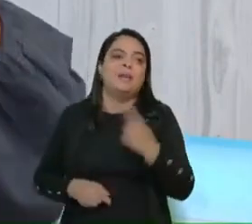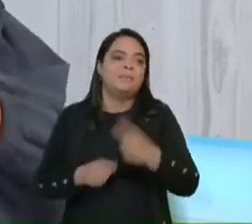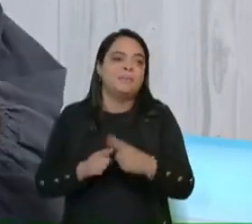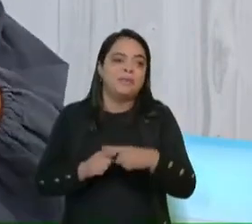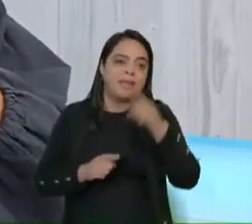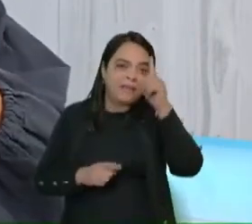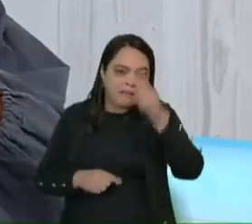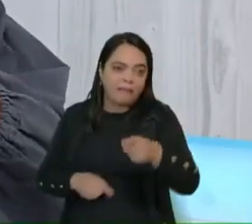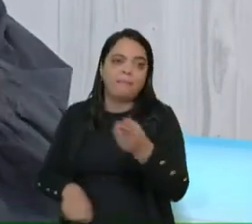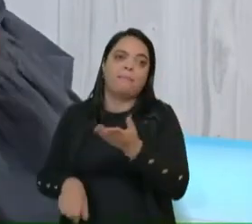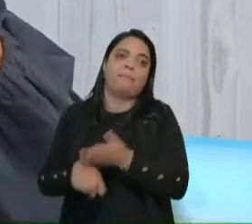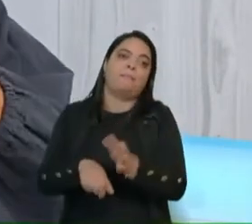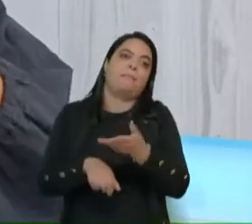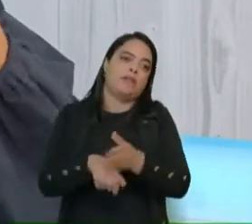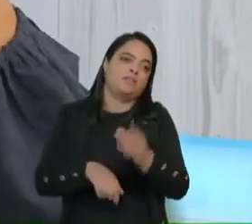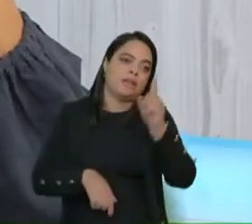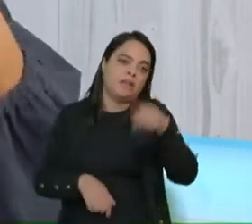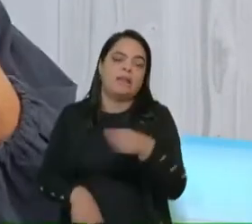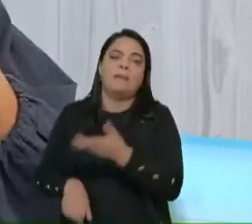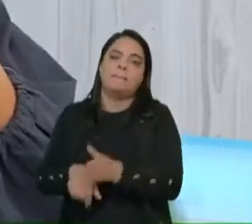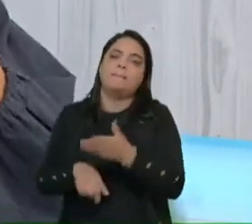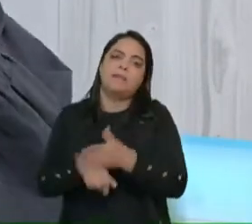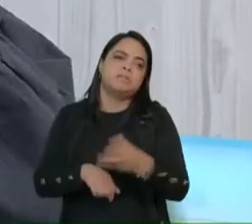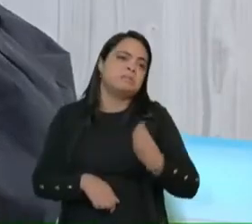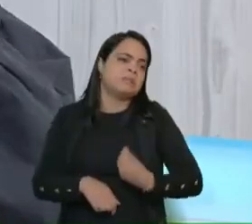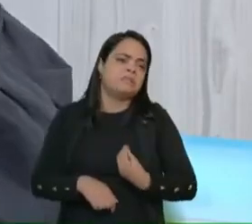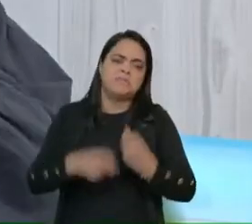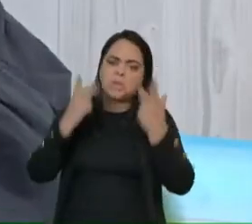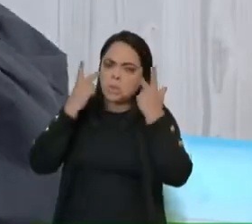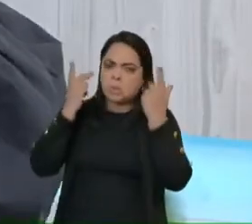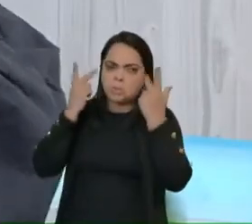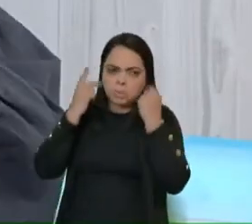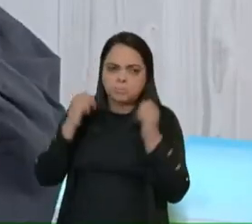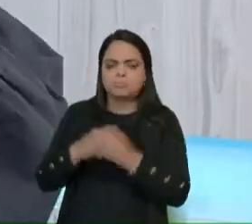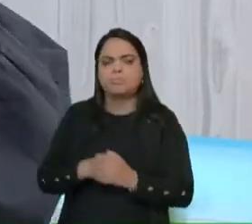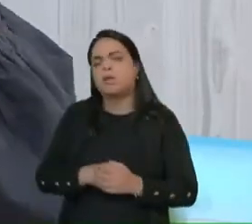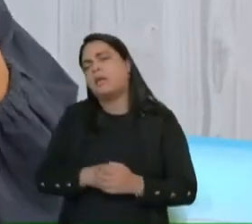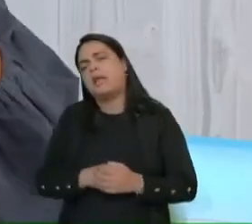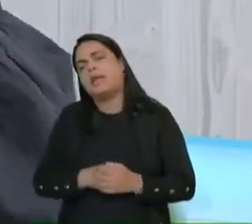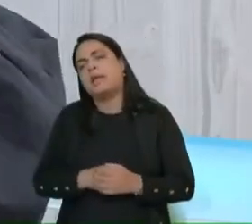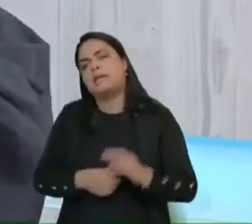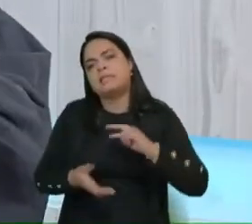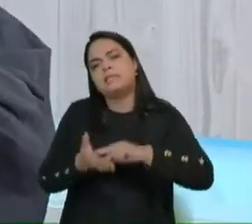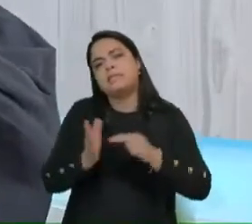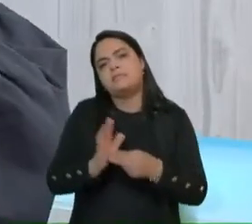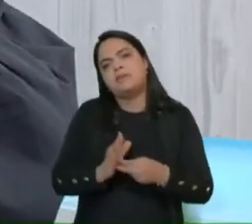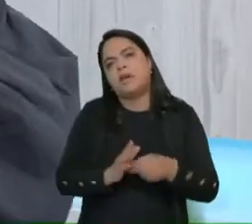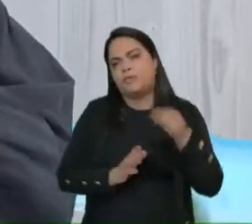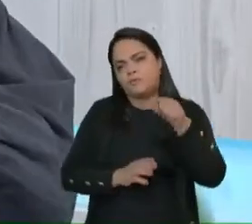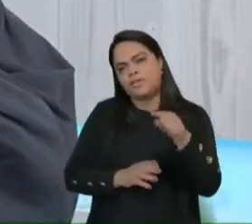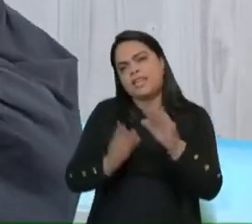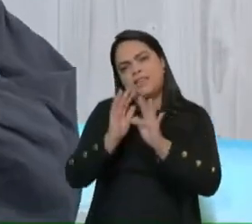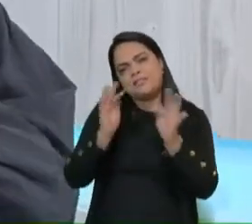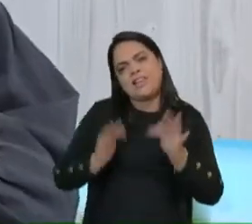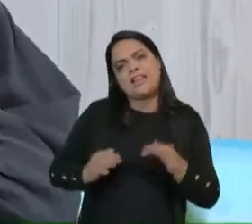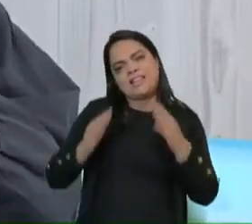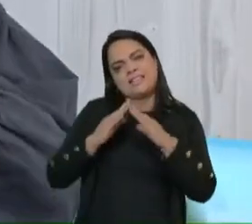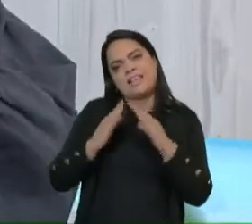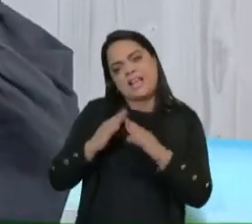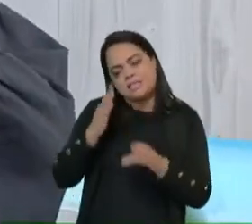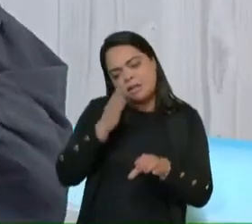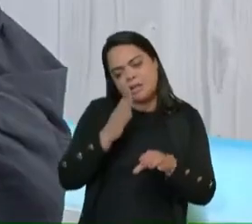é prática é prática na vida comum é como você é feliz cortando a sua Cebola é como você é